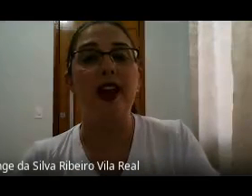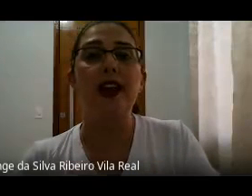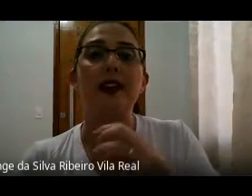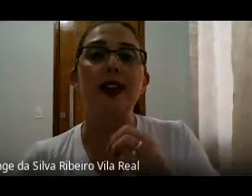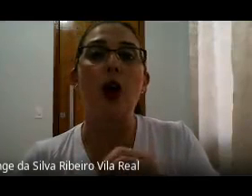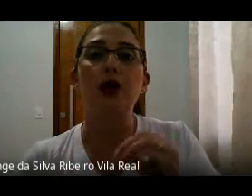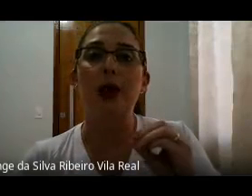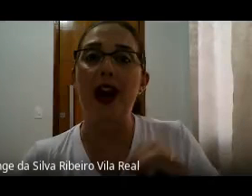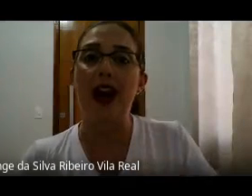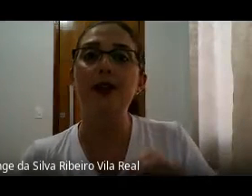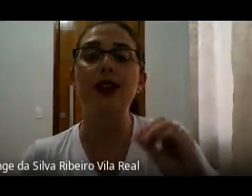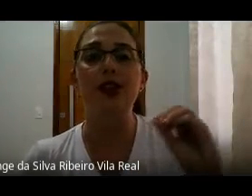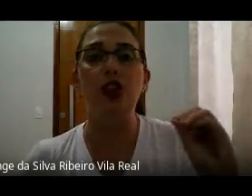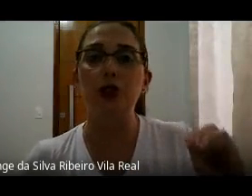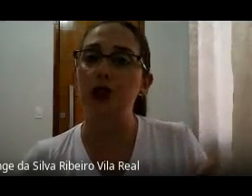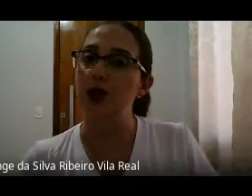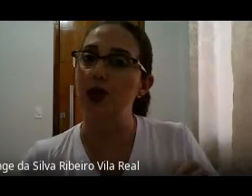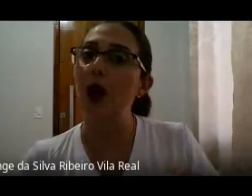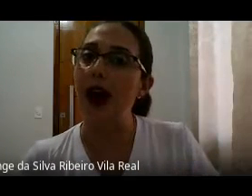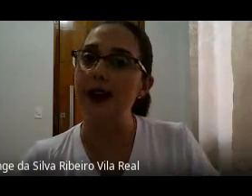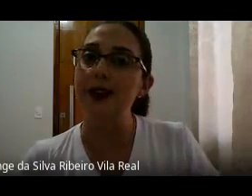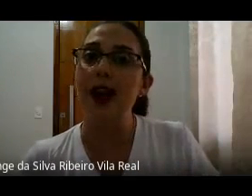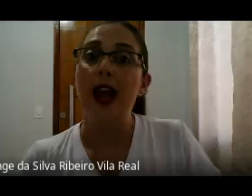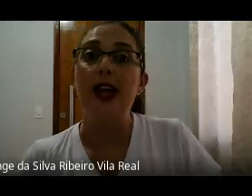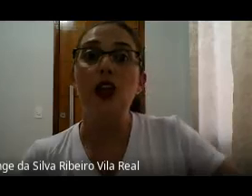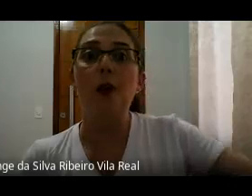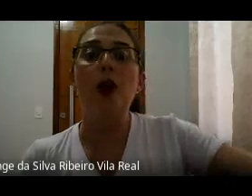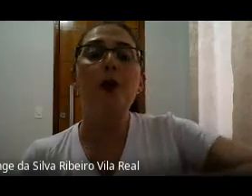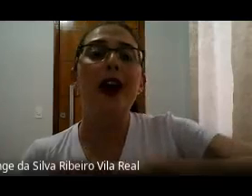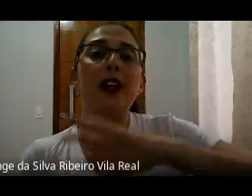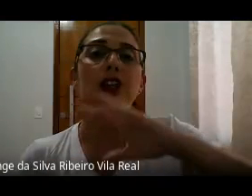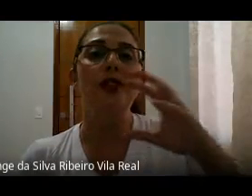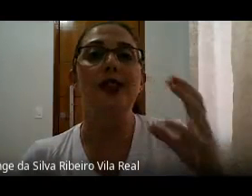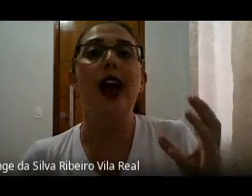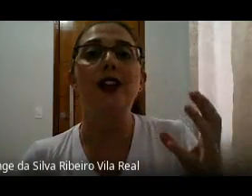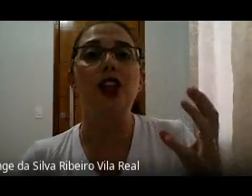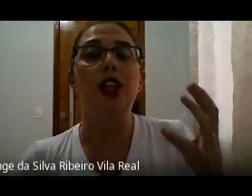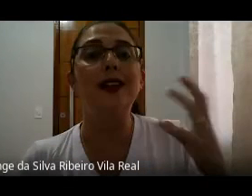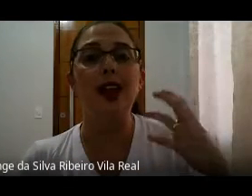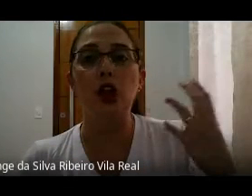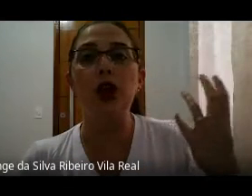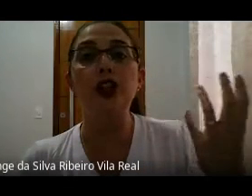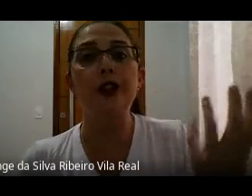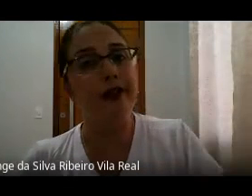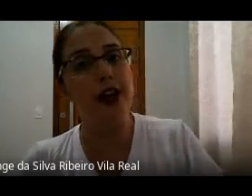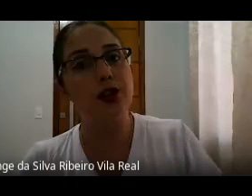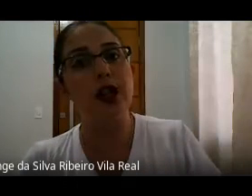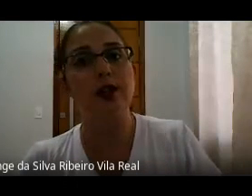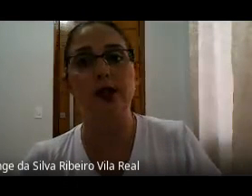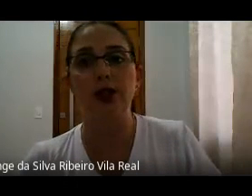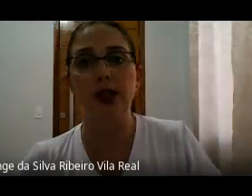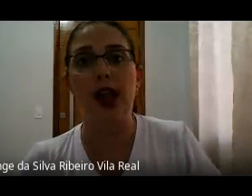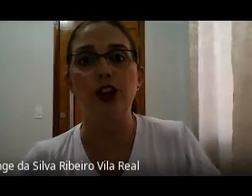ser apenas algo trabalhado nas instituições escolares e tomou uma grandiosidade em setores